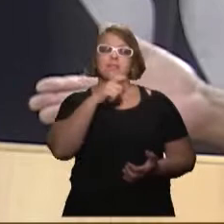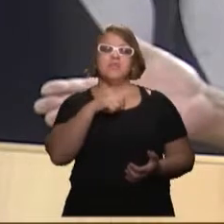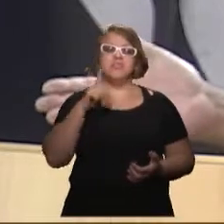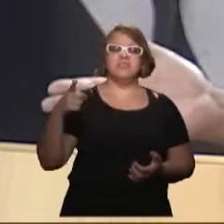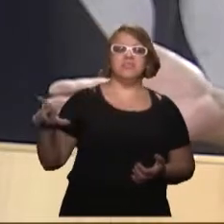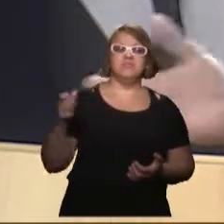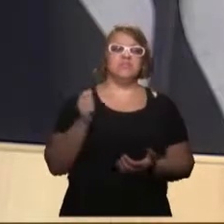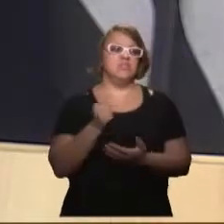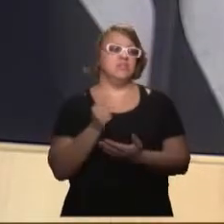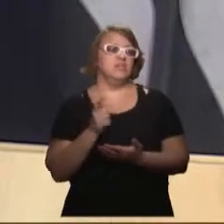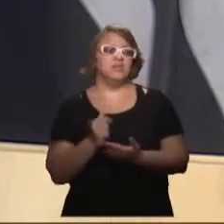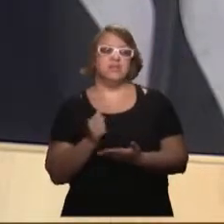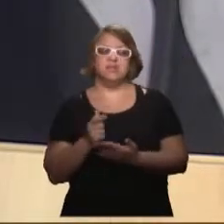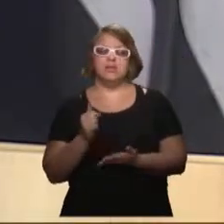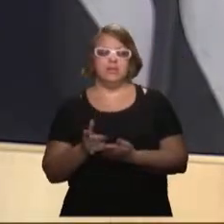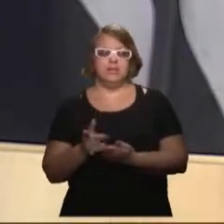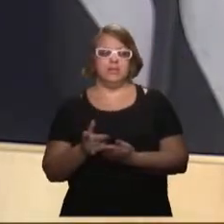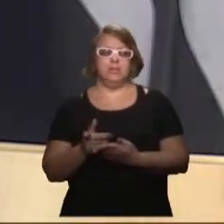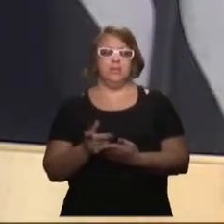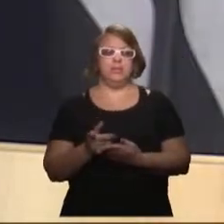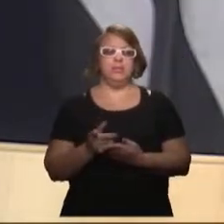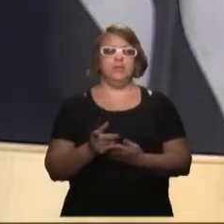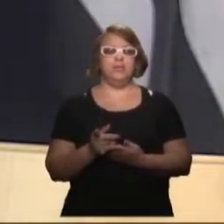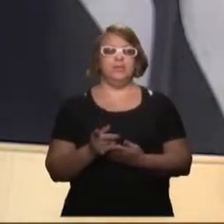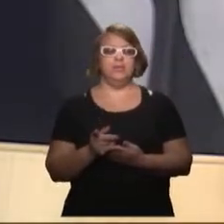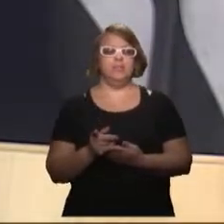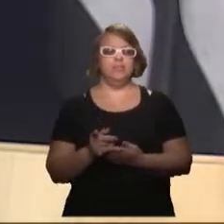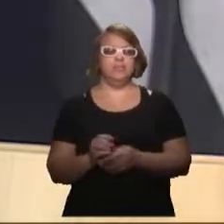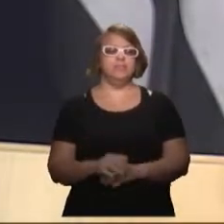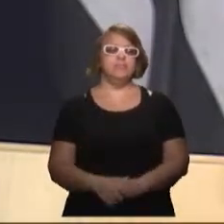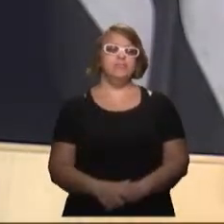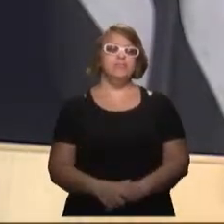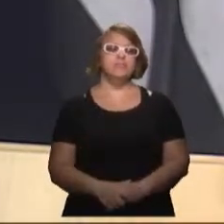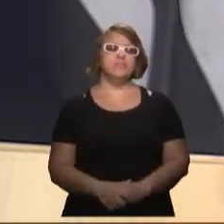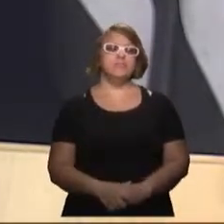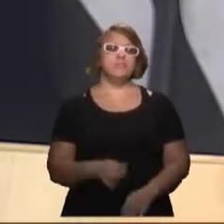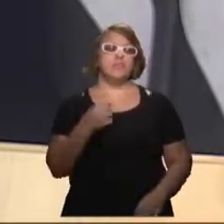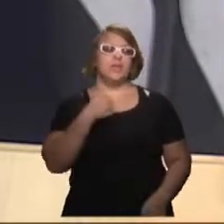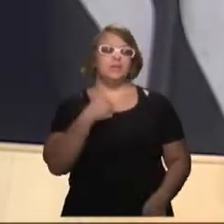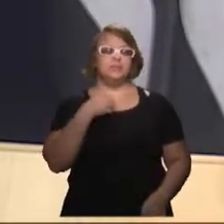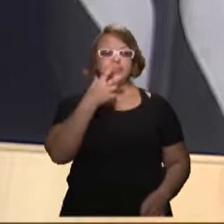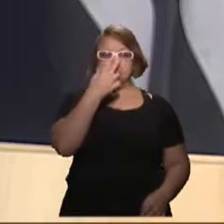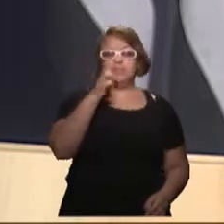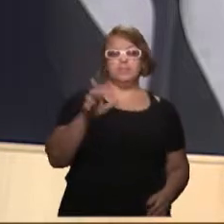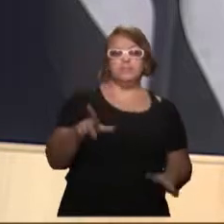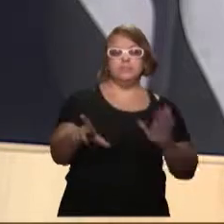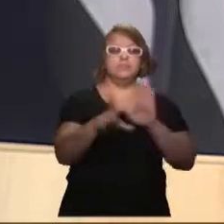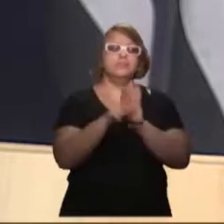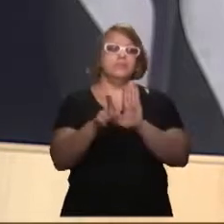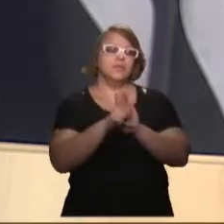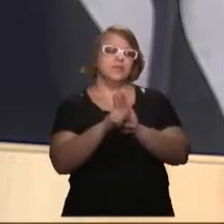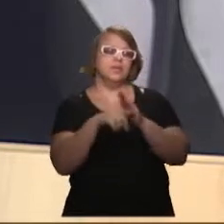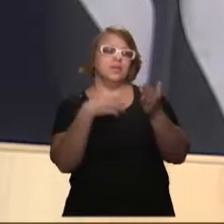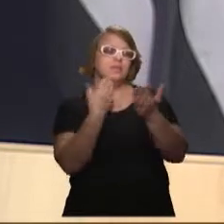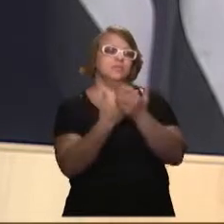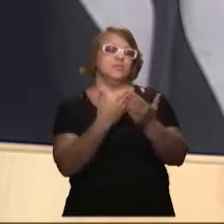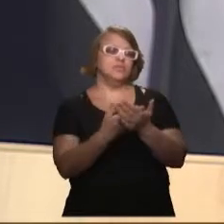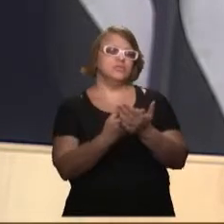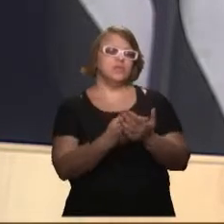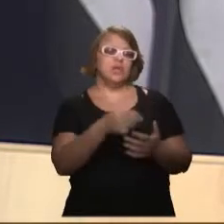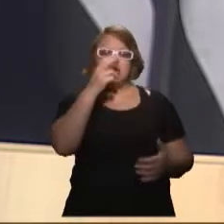Isso é caso a caso. Isso devia, então, ter uma lei para estudar um caso e ver aquela família que precisa.